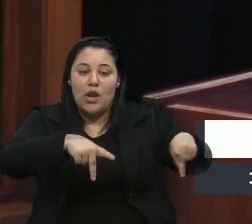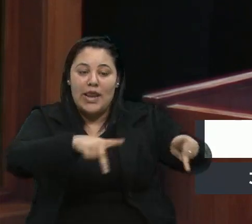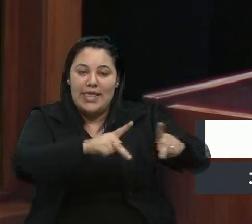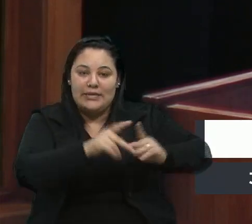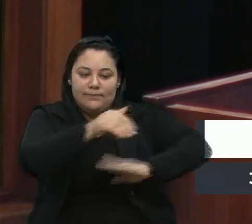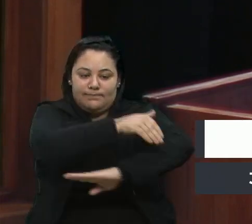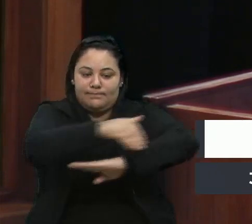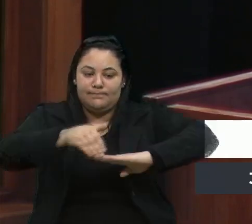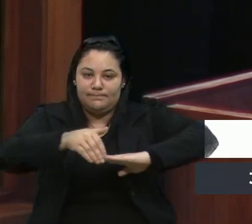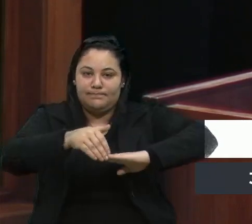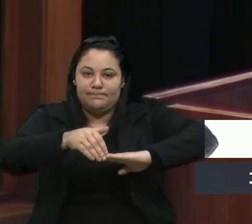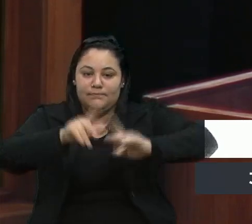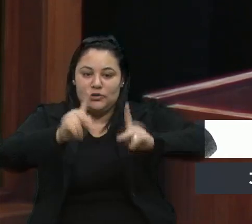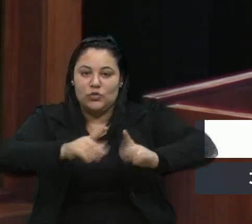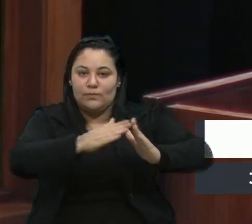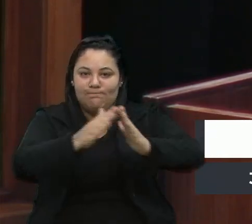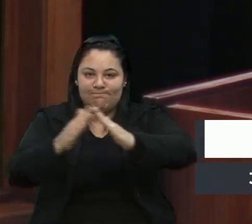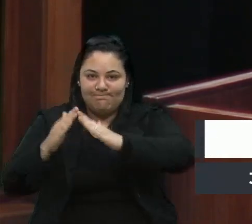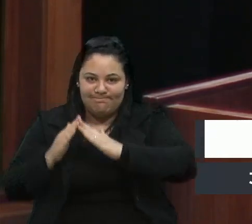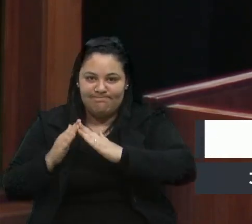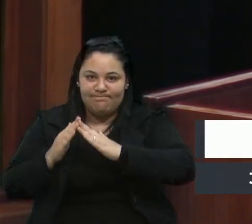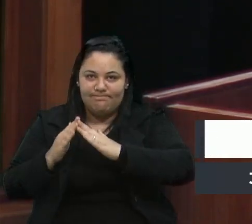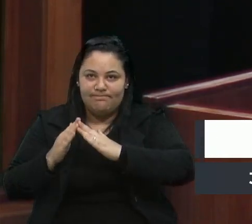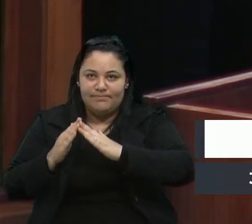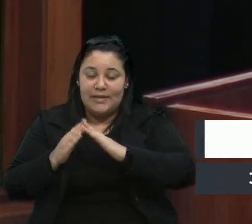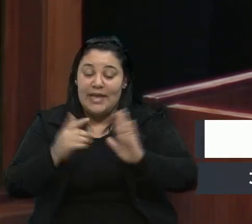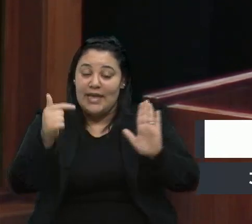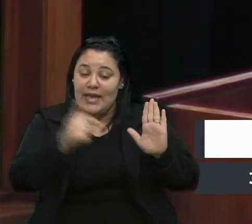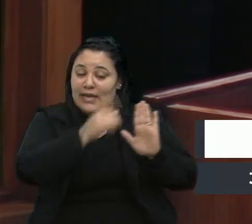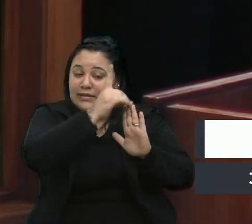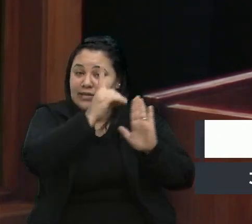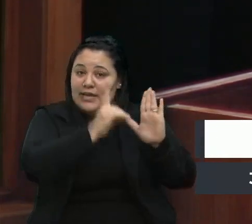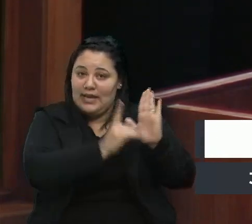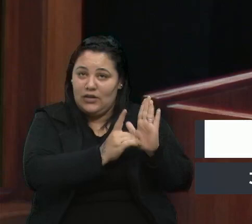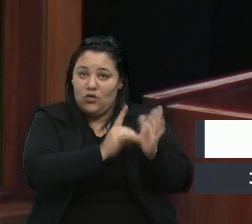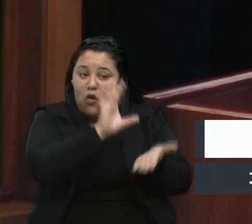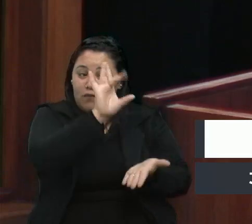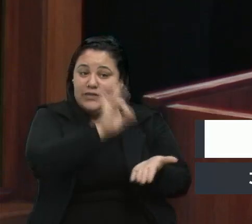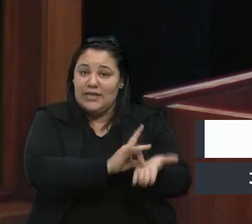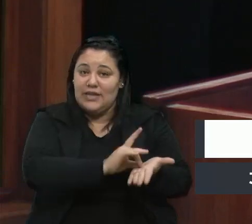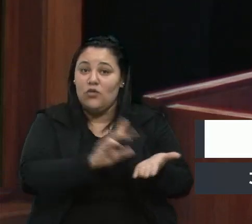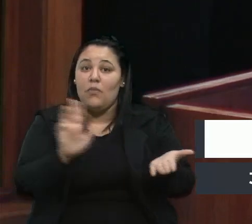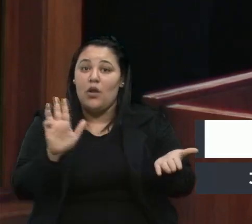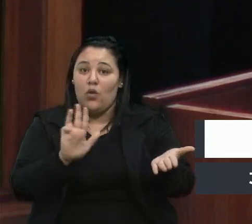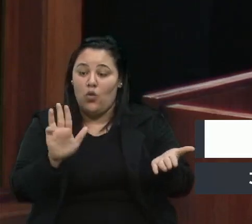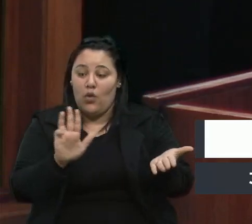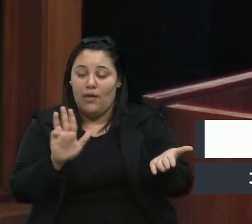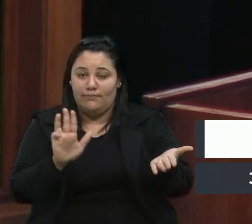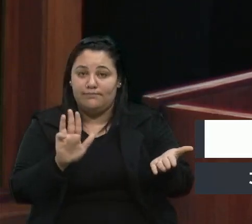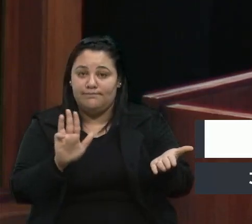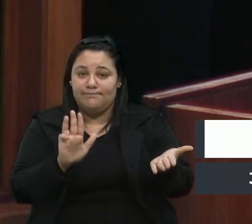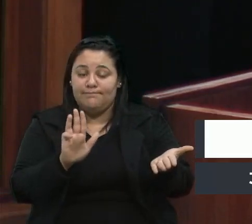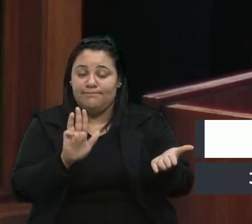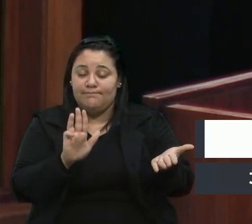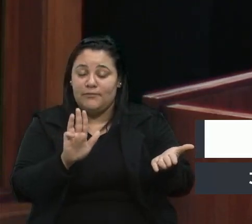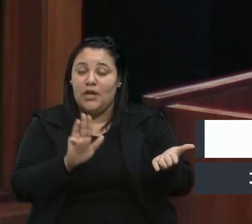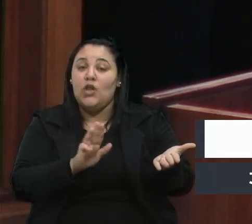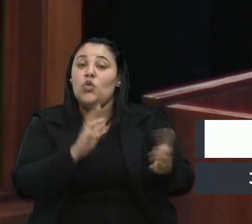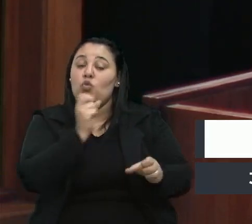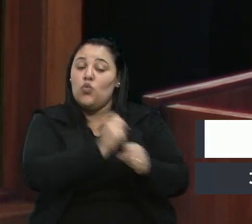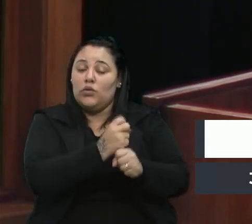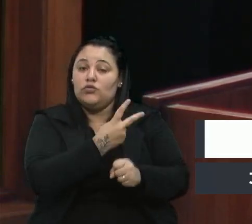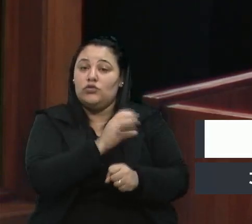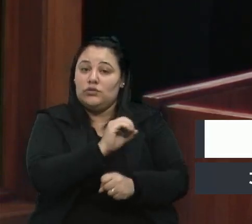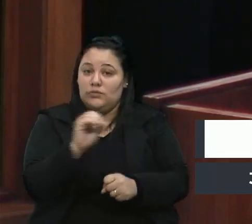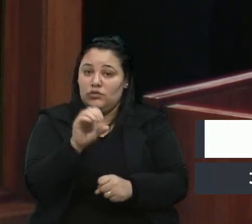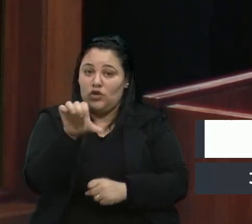Rua. O referido decreto, idealizado pelo presidente Lula, ainda no ano de 2009,